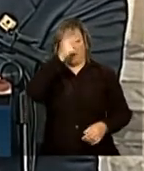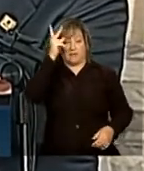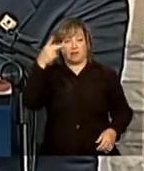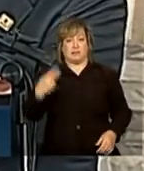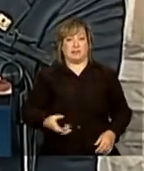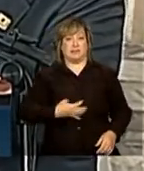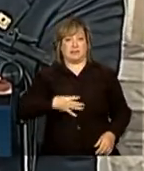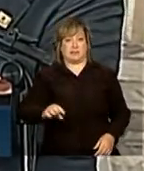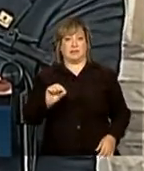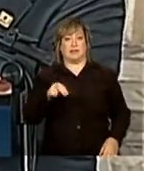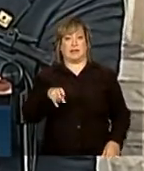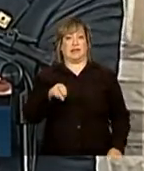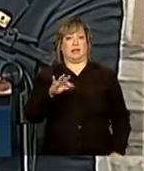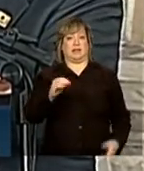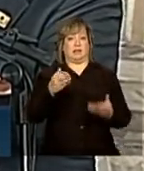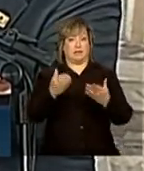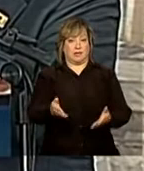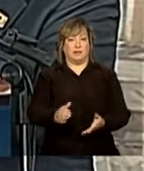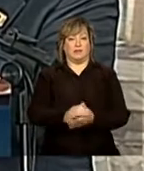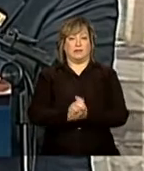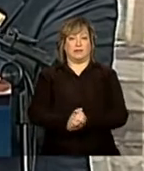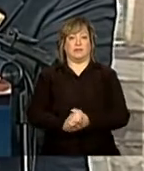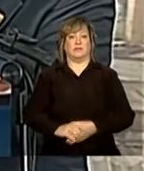Antônio Carlos Magalhães Neto,